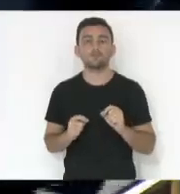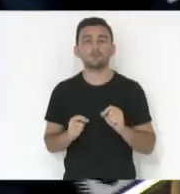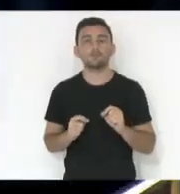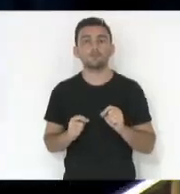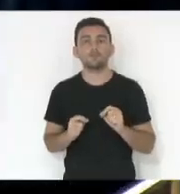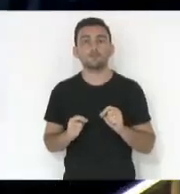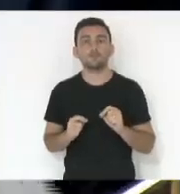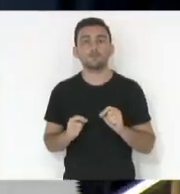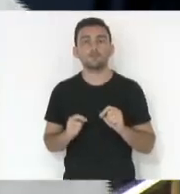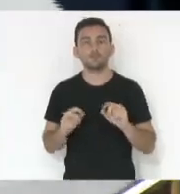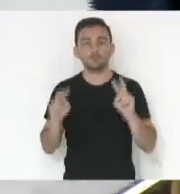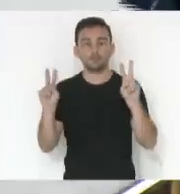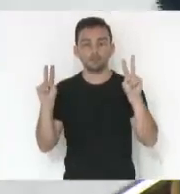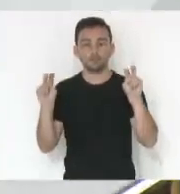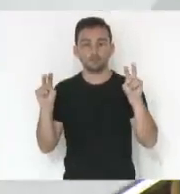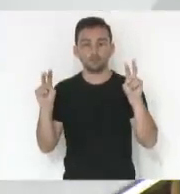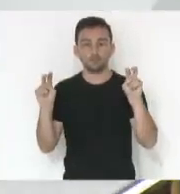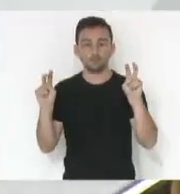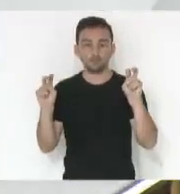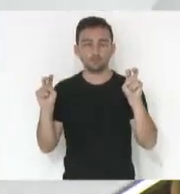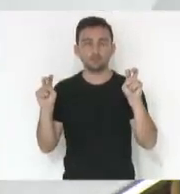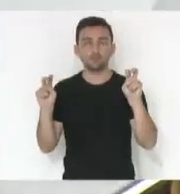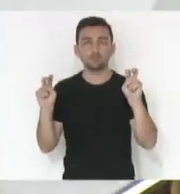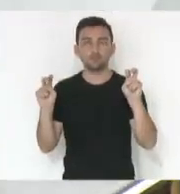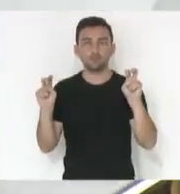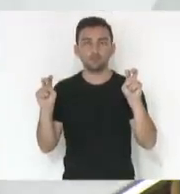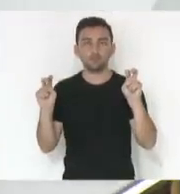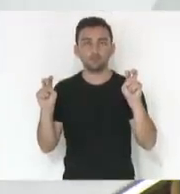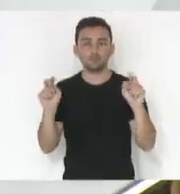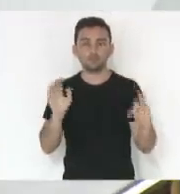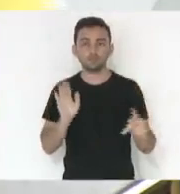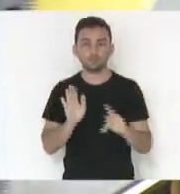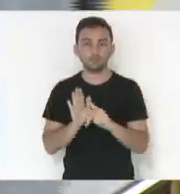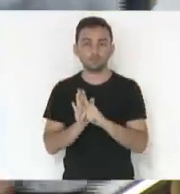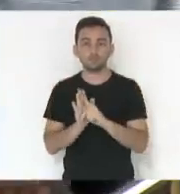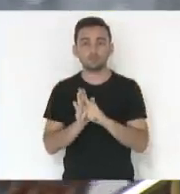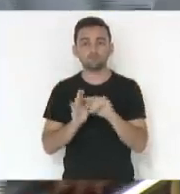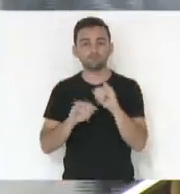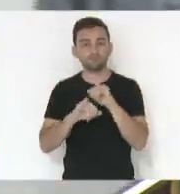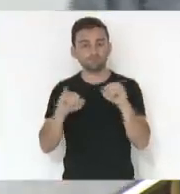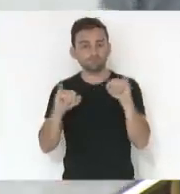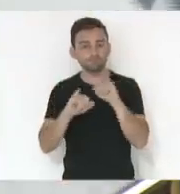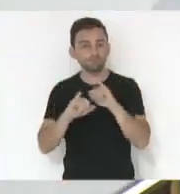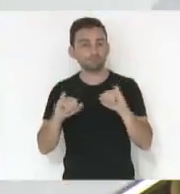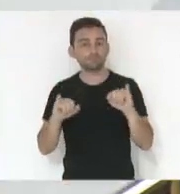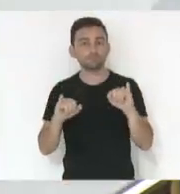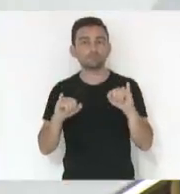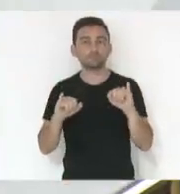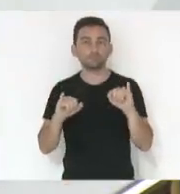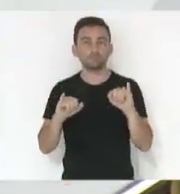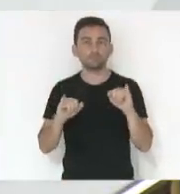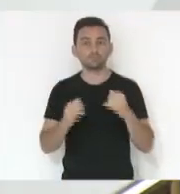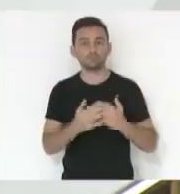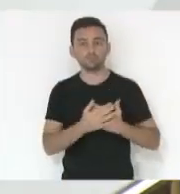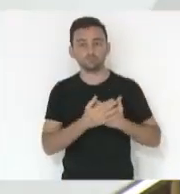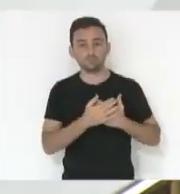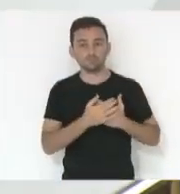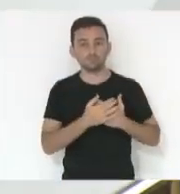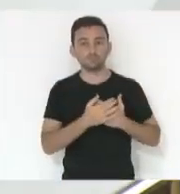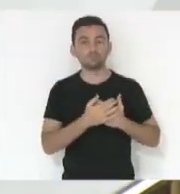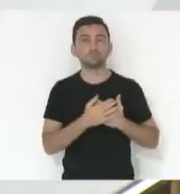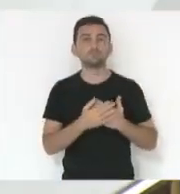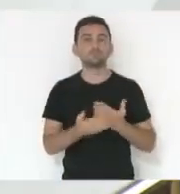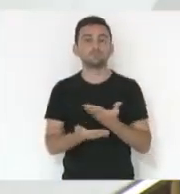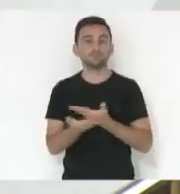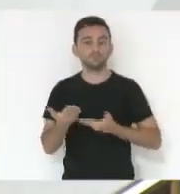à temática que envolve a campanha da fraternidade deste ano, ao mesmo